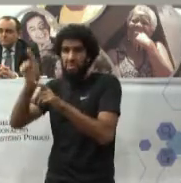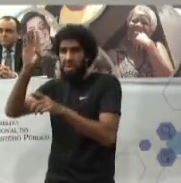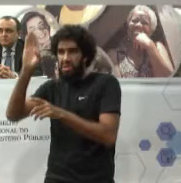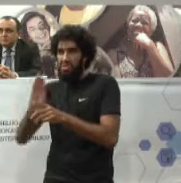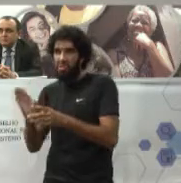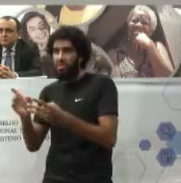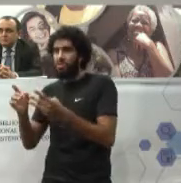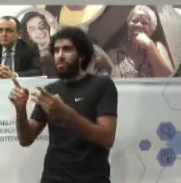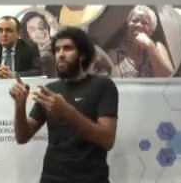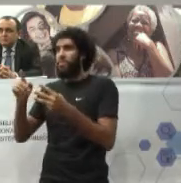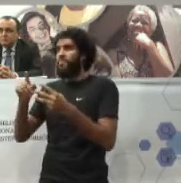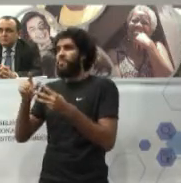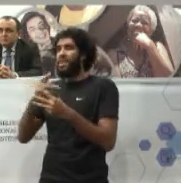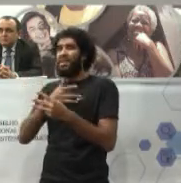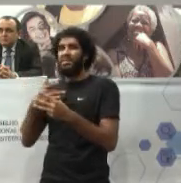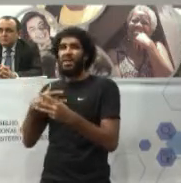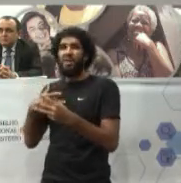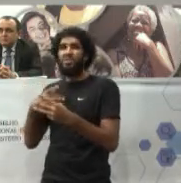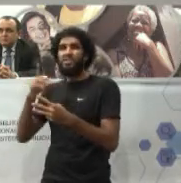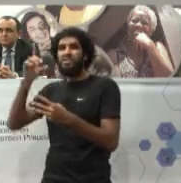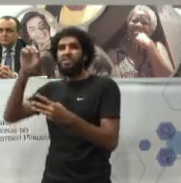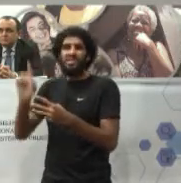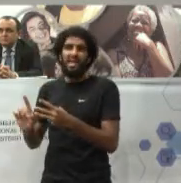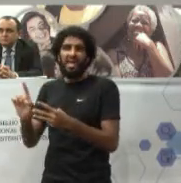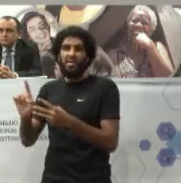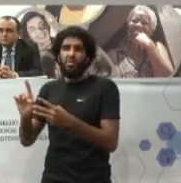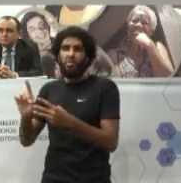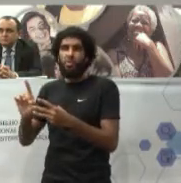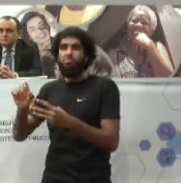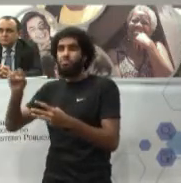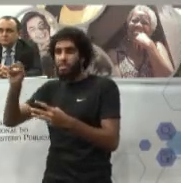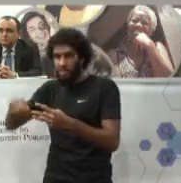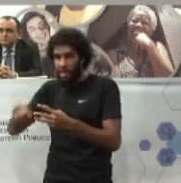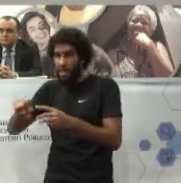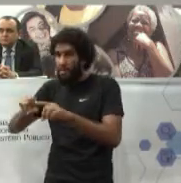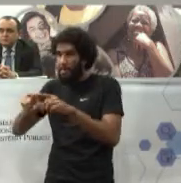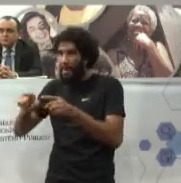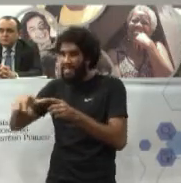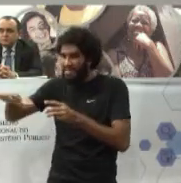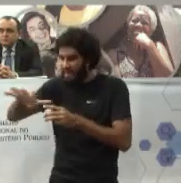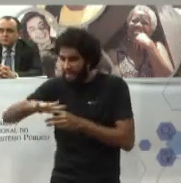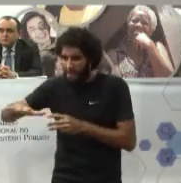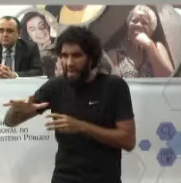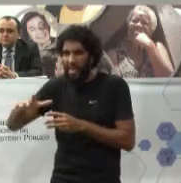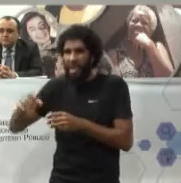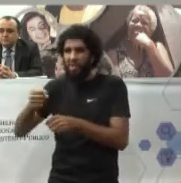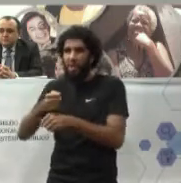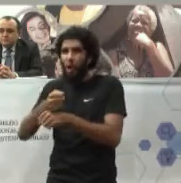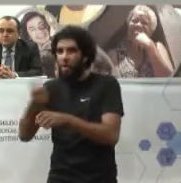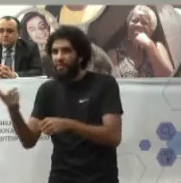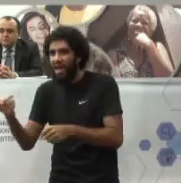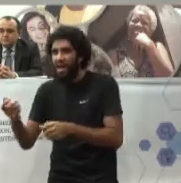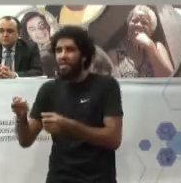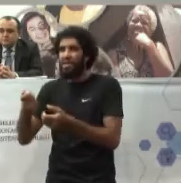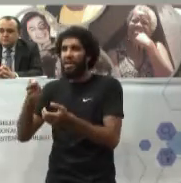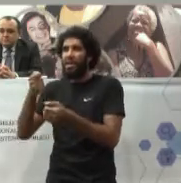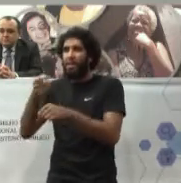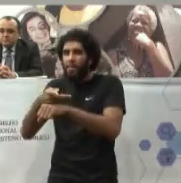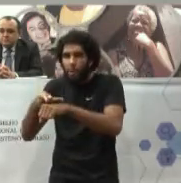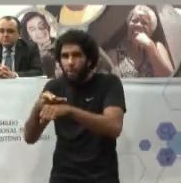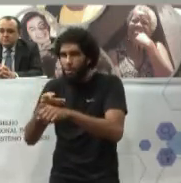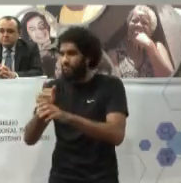na condição direito e não na condição de uma mercadoria passível a oferta ea demanda da mão invisível do